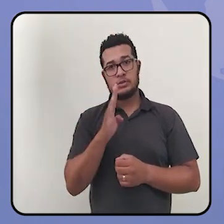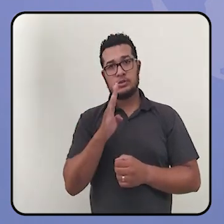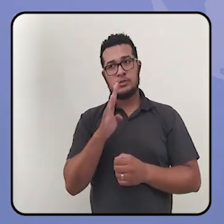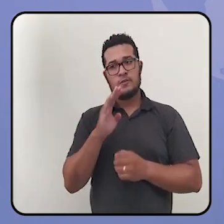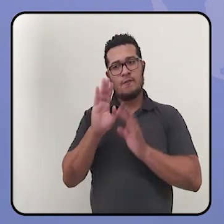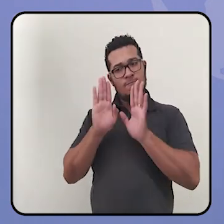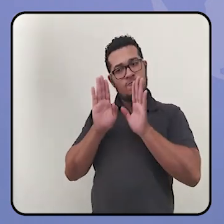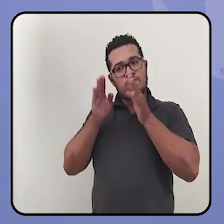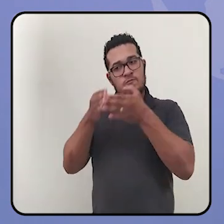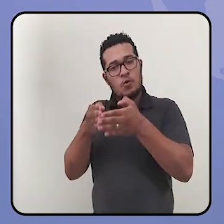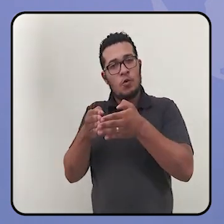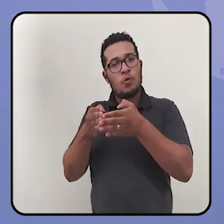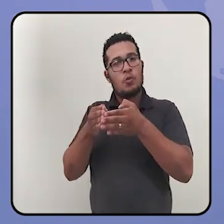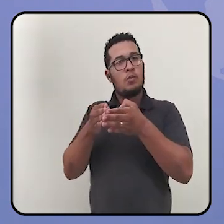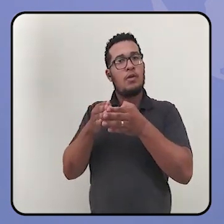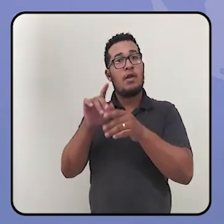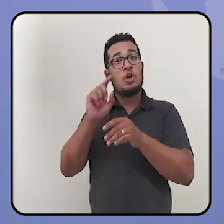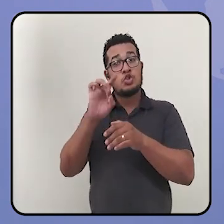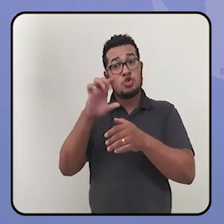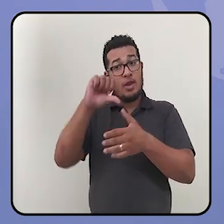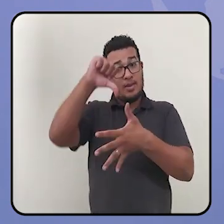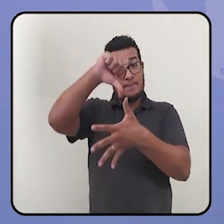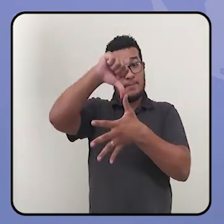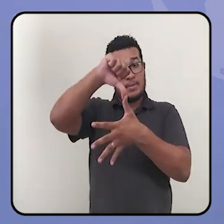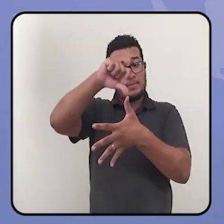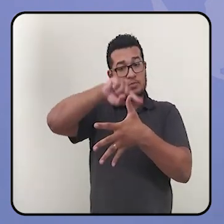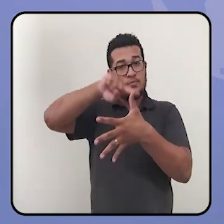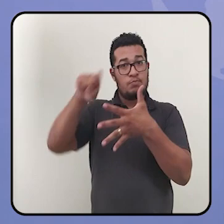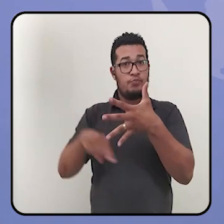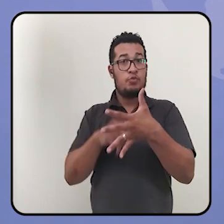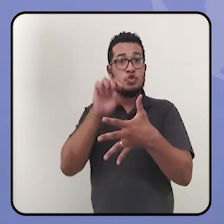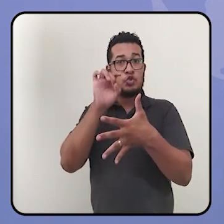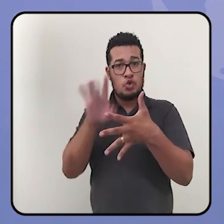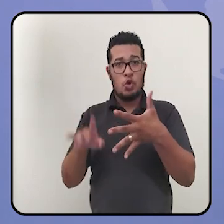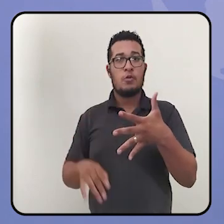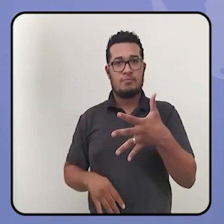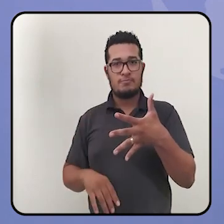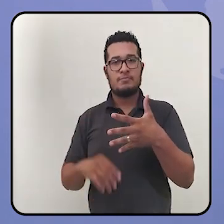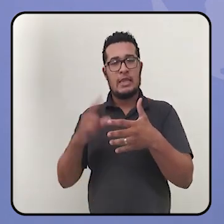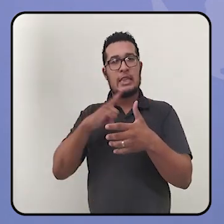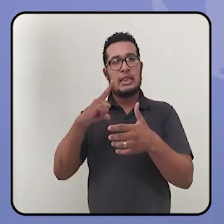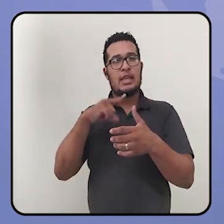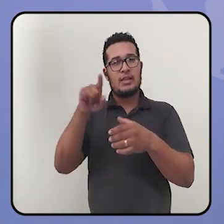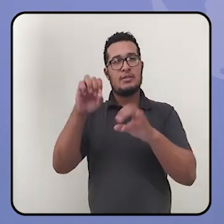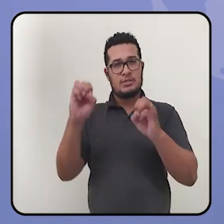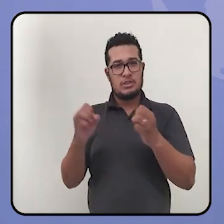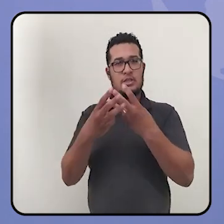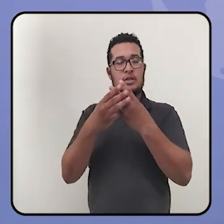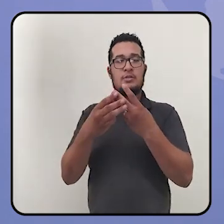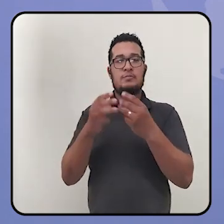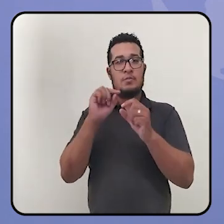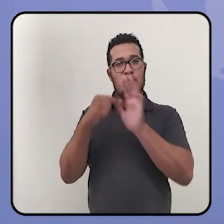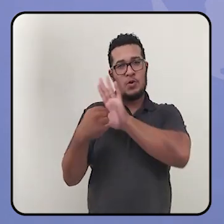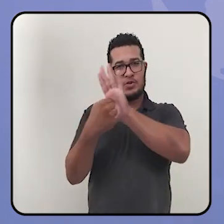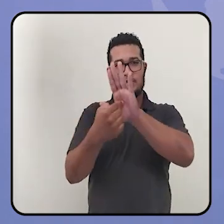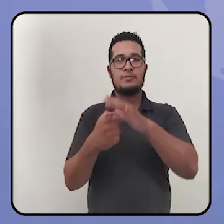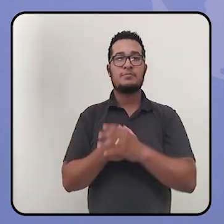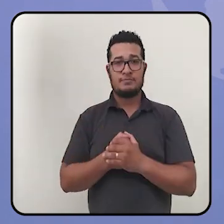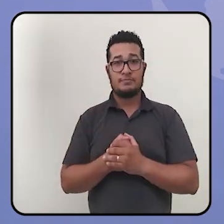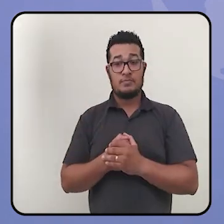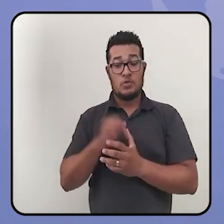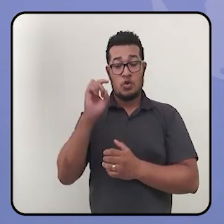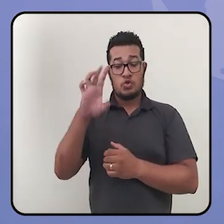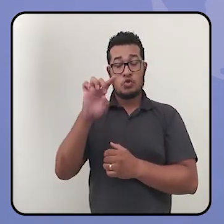Inclusive há aqueles que acreditam sim que eram cemitérios, porque muitos corpos foram encontrados e por meio do estudo dos sambaquis foi